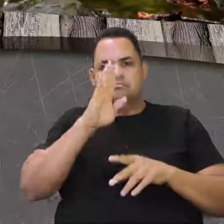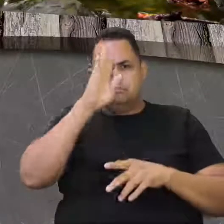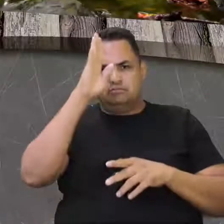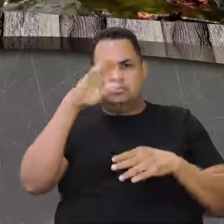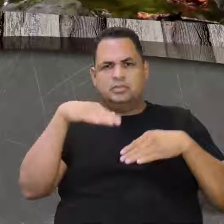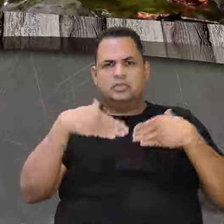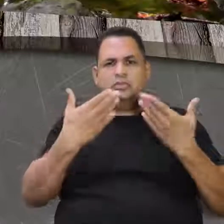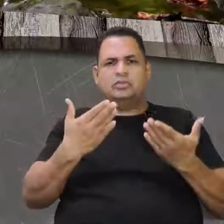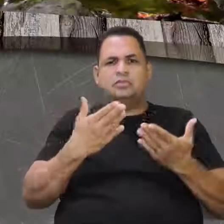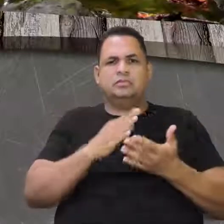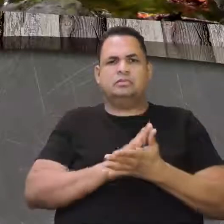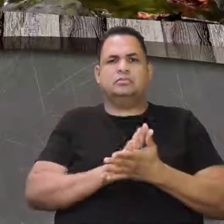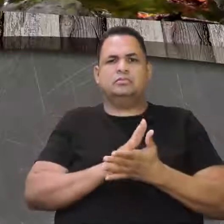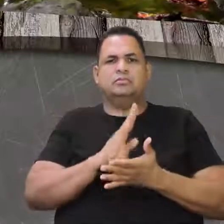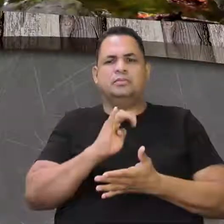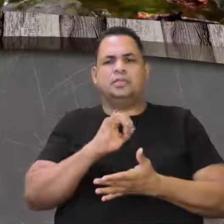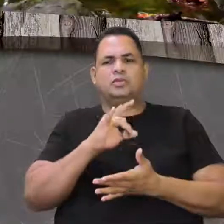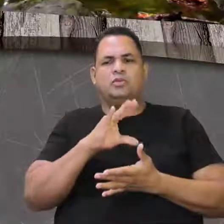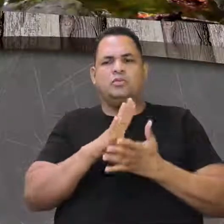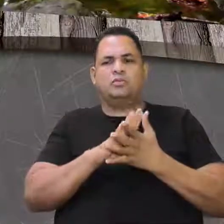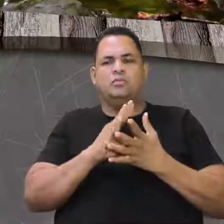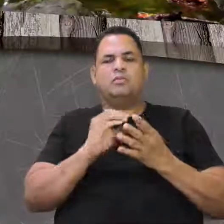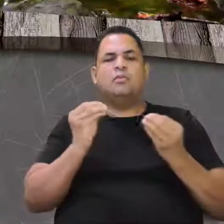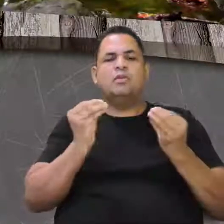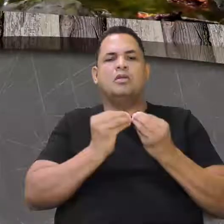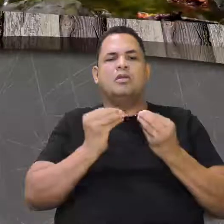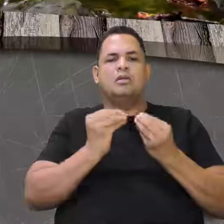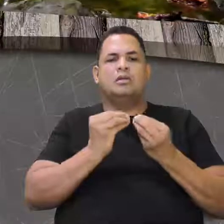principalmente quando a gente está falando de biomoléculas,